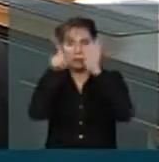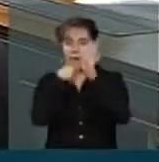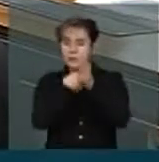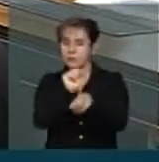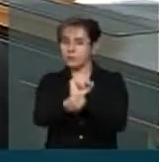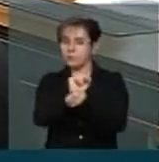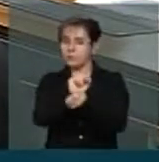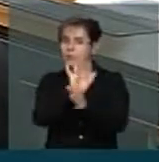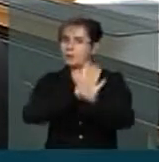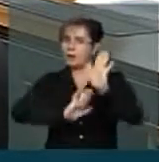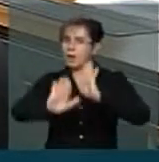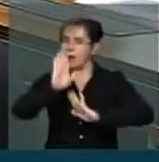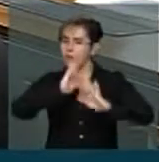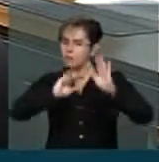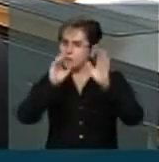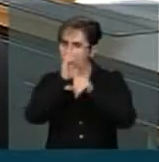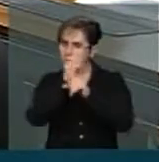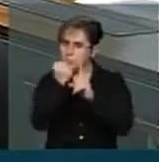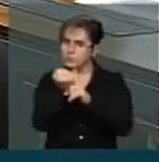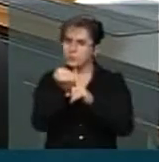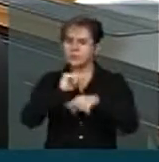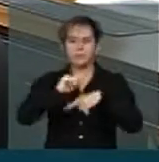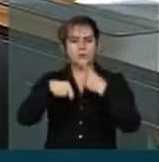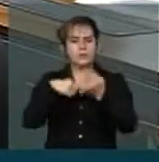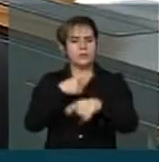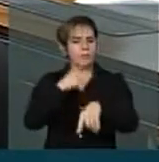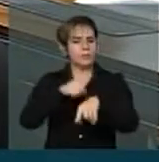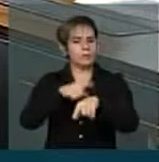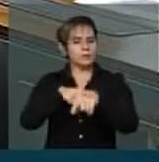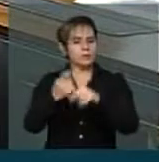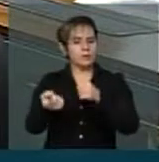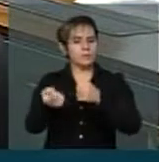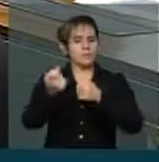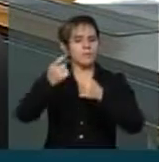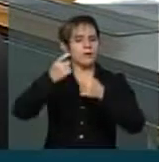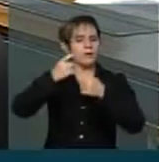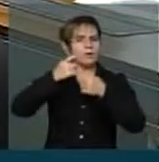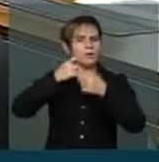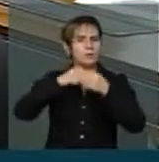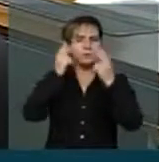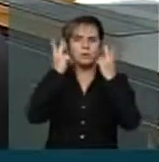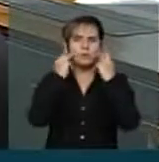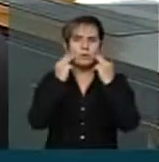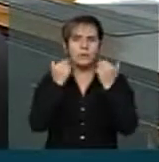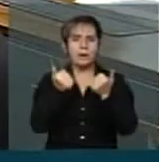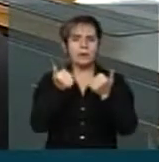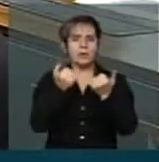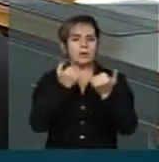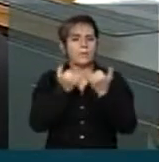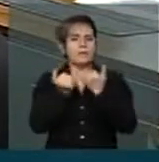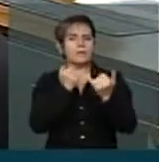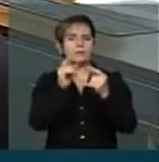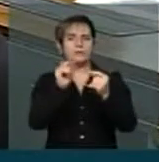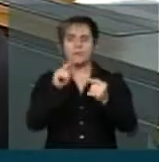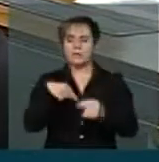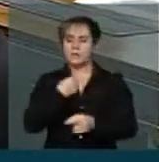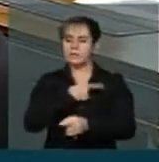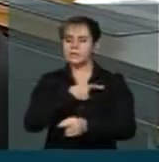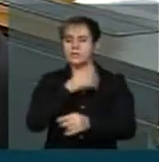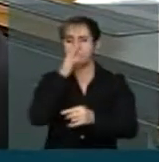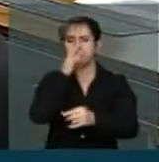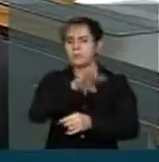da sociedade, e depois esse tempo que leve para corrigir, passa a sensação de que nós ou não fizemos a atitude